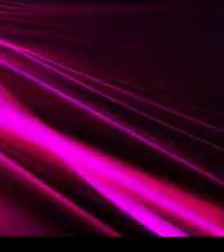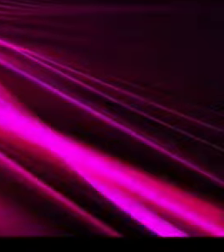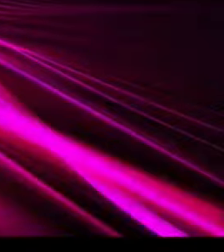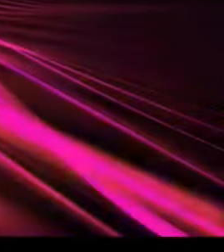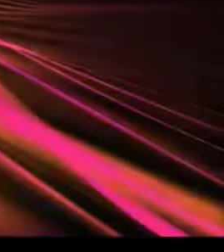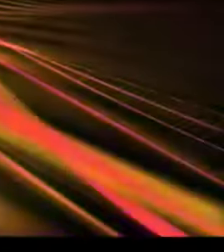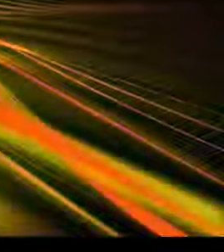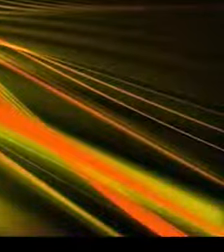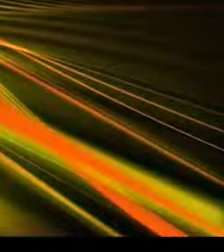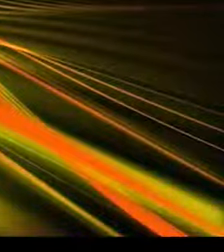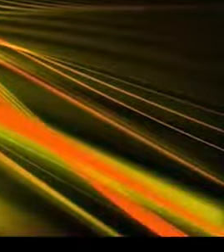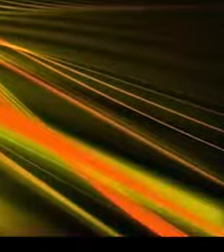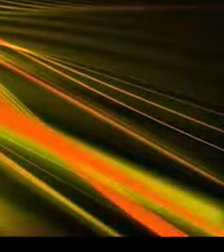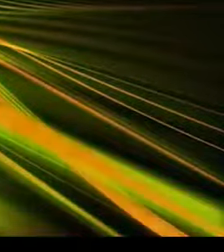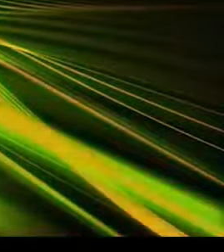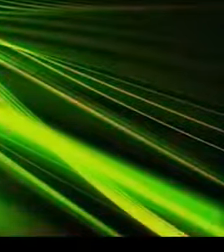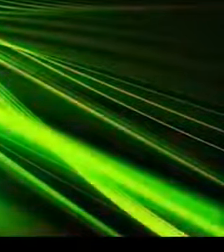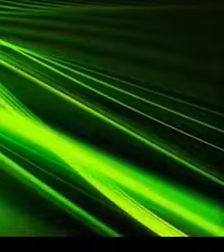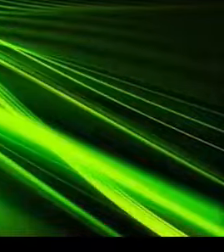and I saw him turn